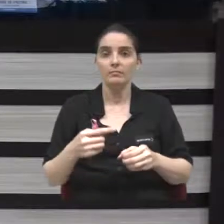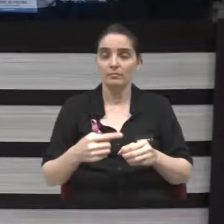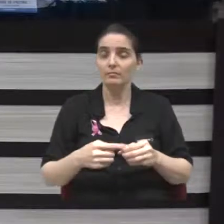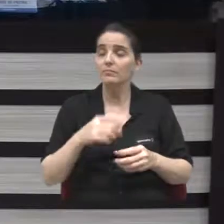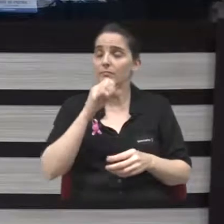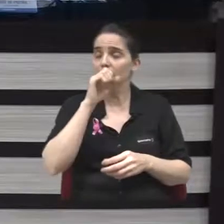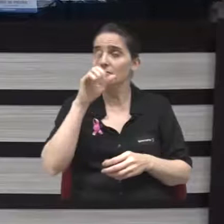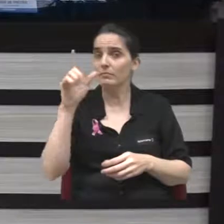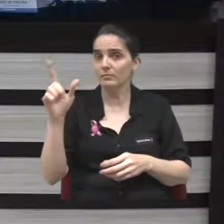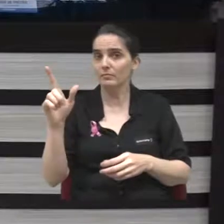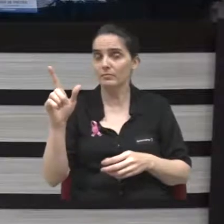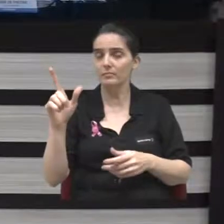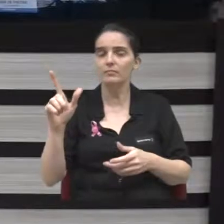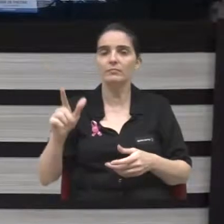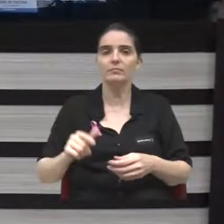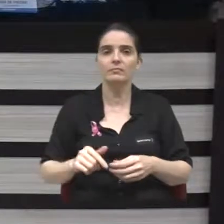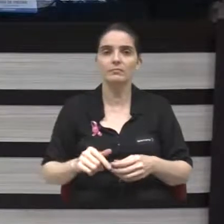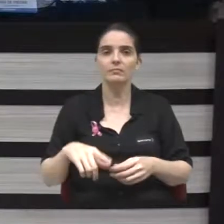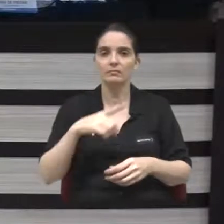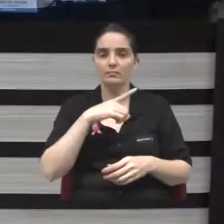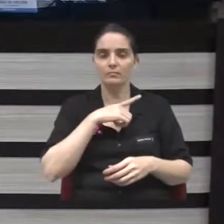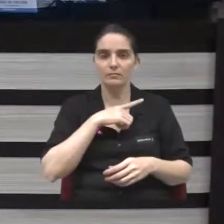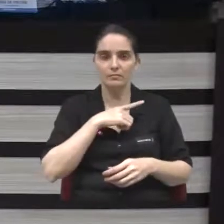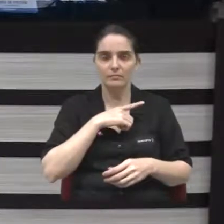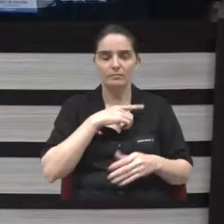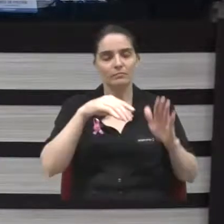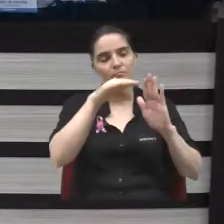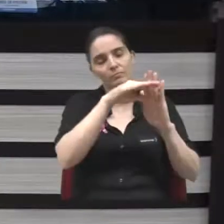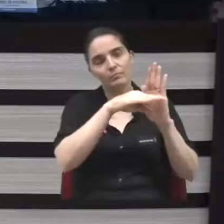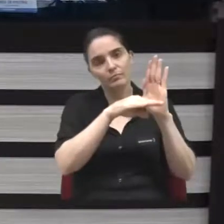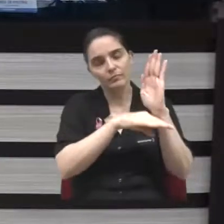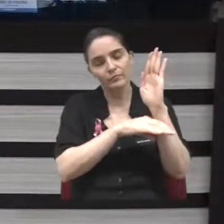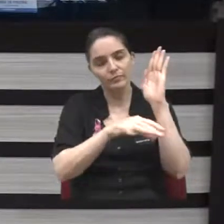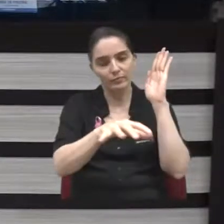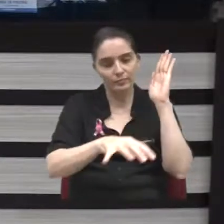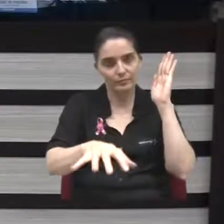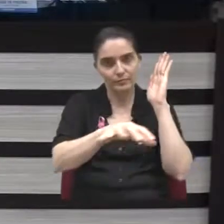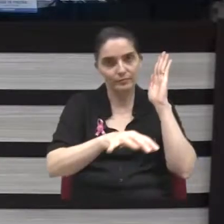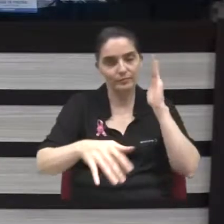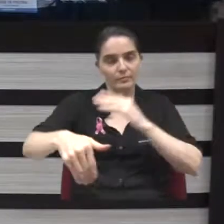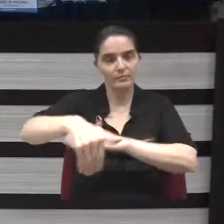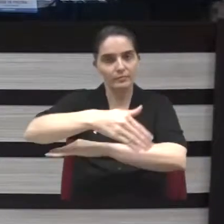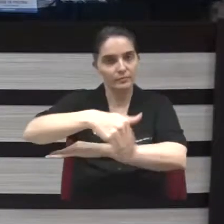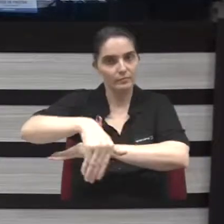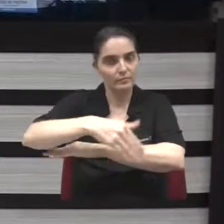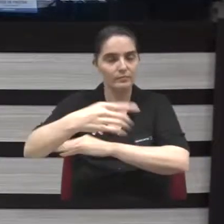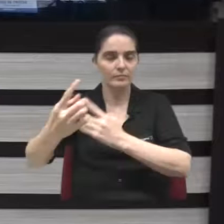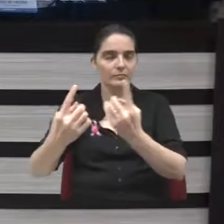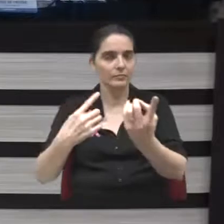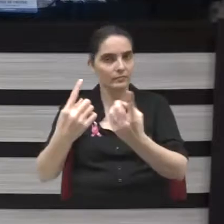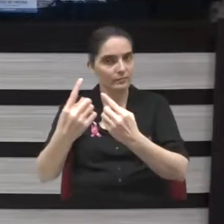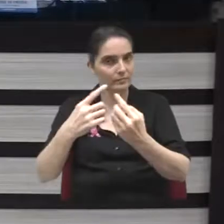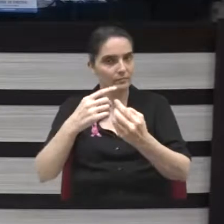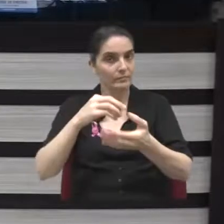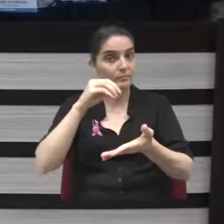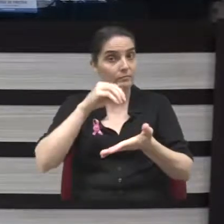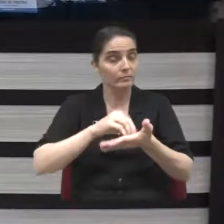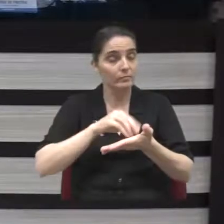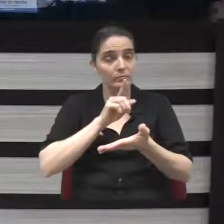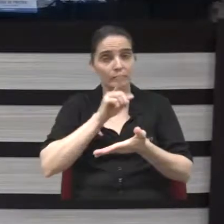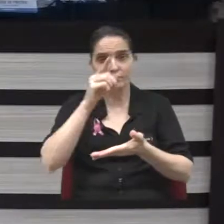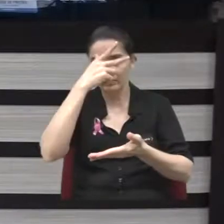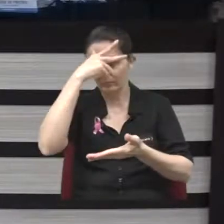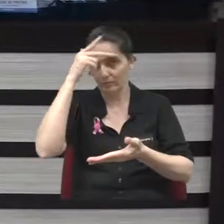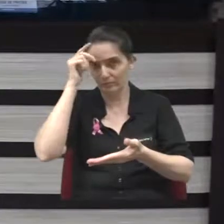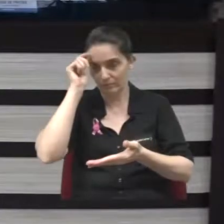dispomos das seguintes praças, ruas e estradas em nosso cadastro imobiliário, que,